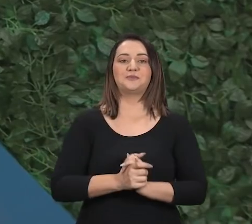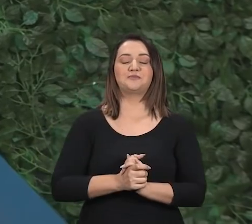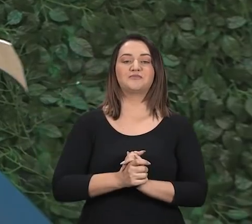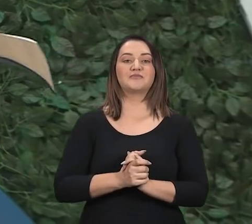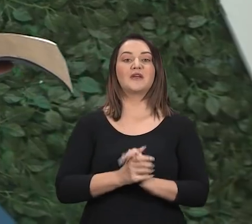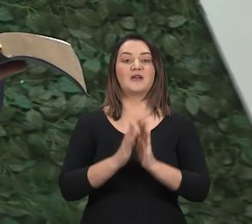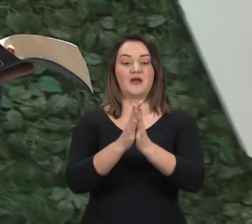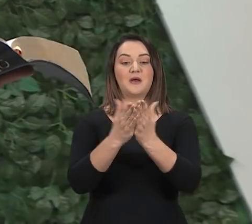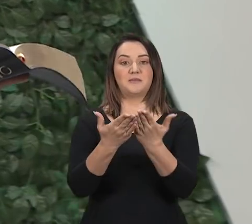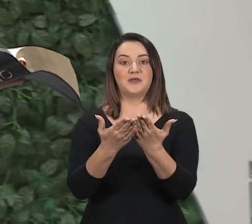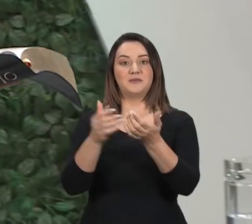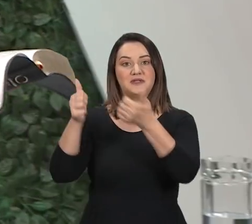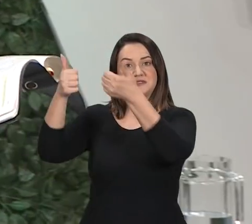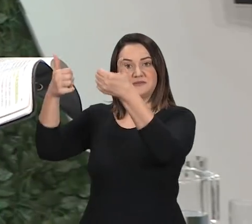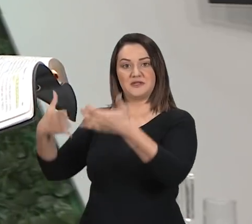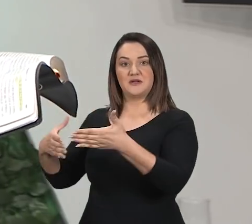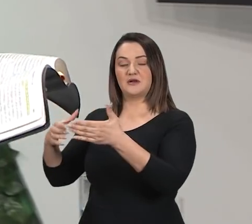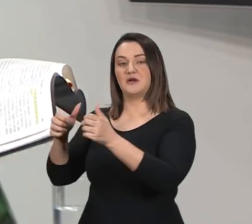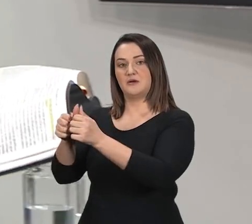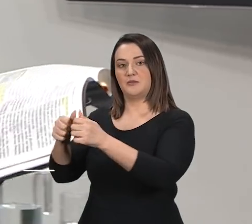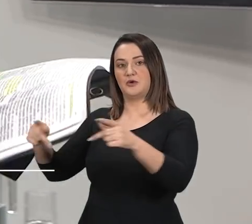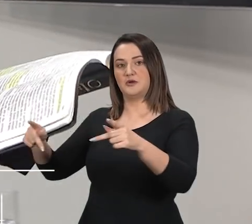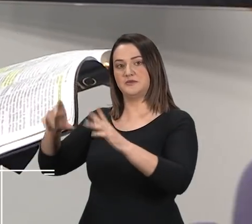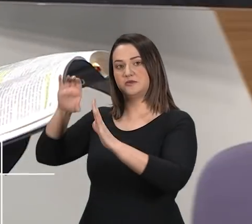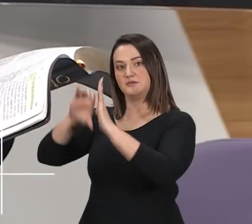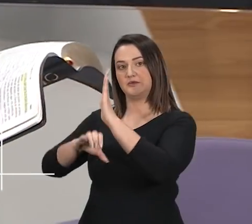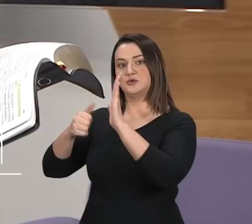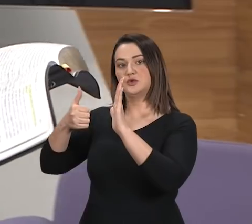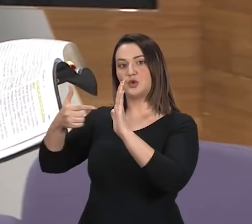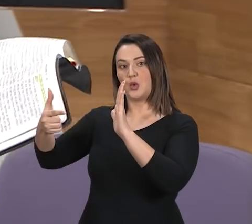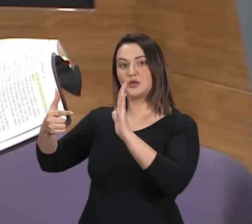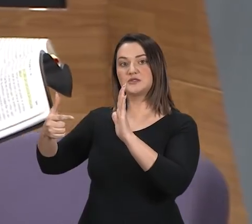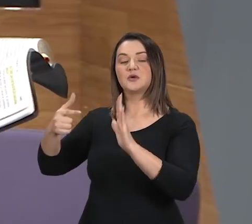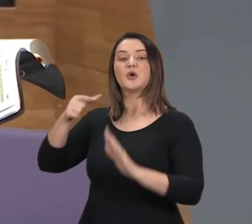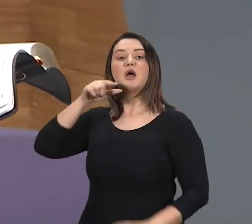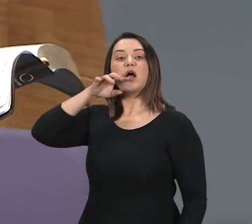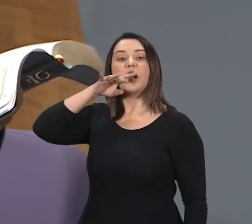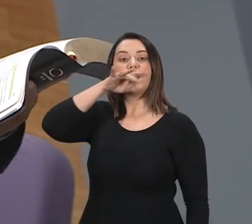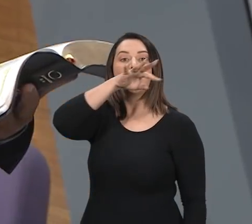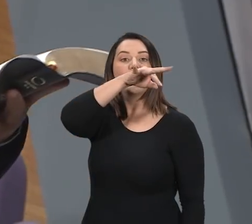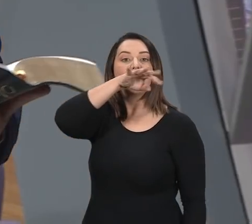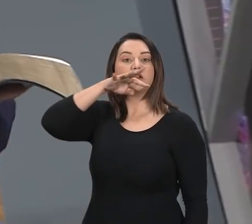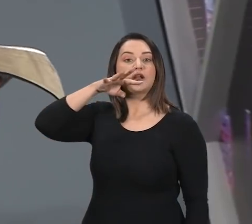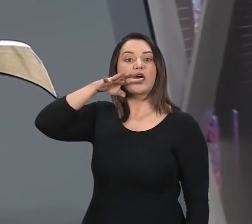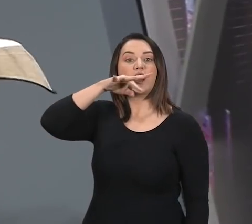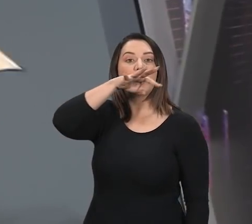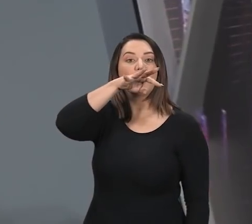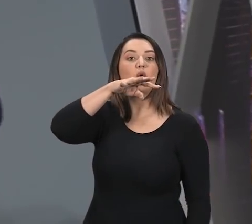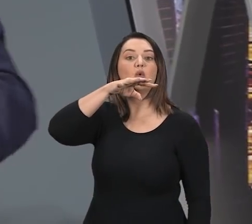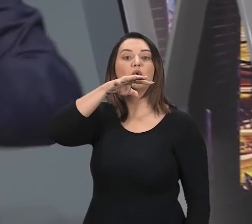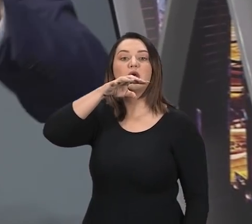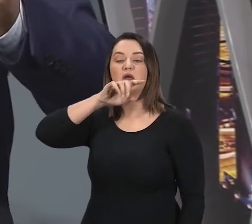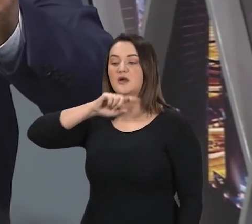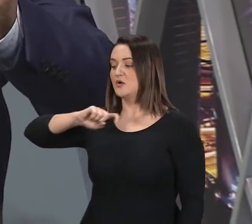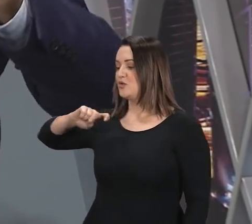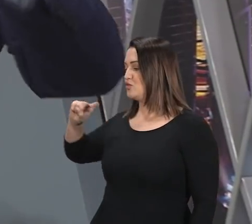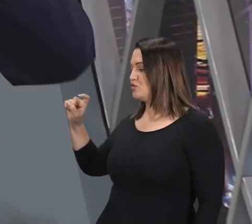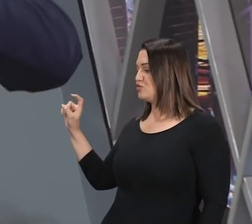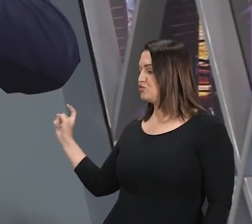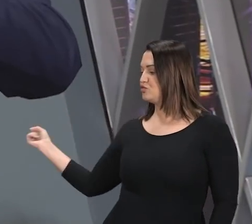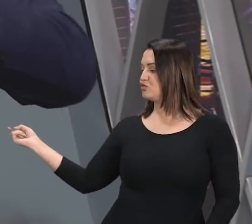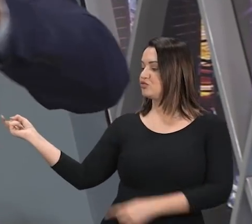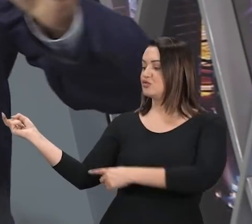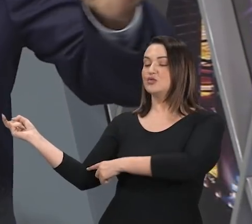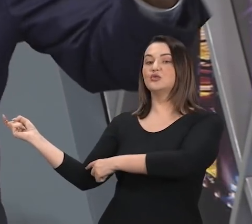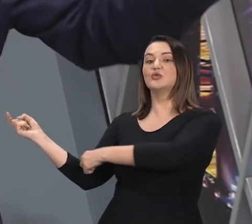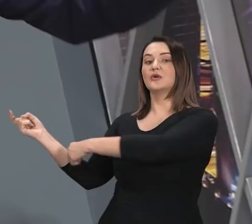Agora, eu vou mostrar outro texto para você. E eu poderia mostrar um monte, mas eu vou mostrar mais um pelo menos. Veja só, a Bíblia fala que, em